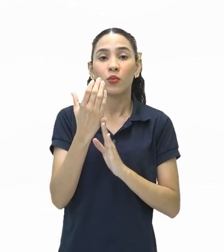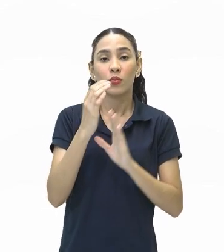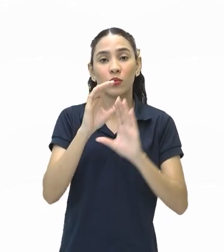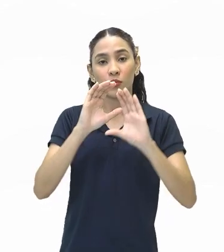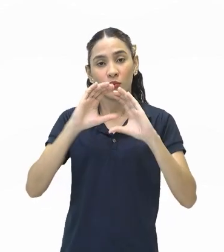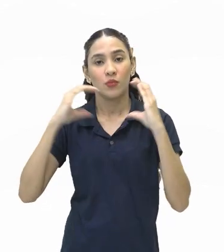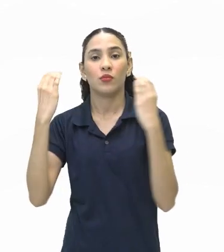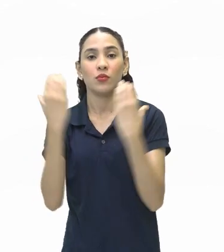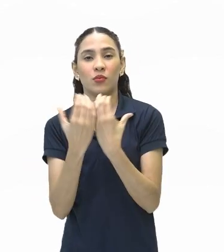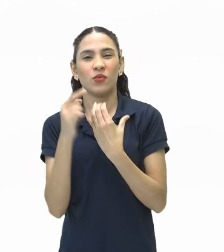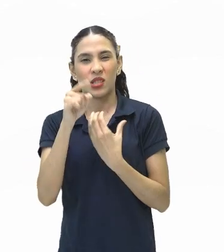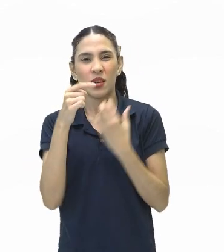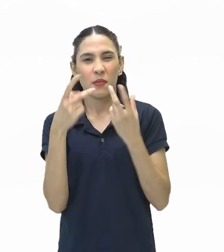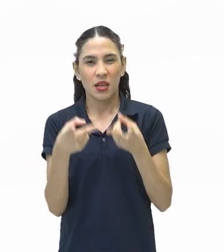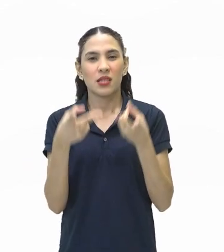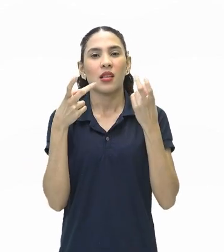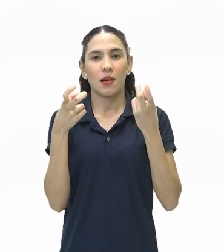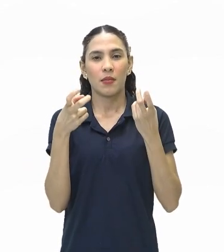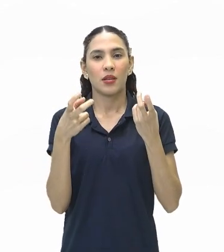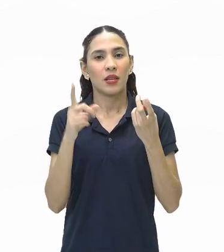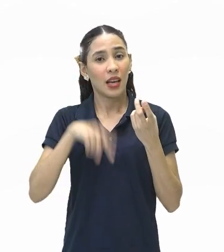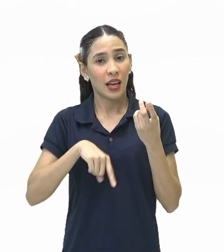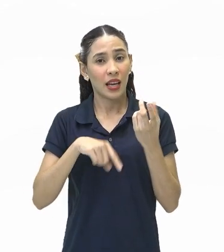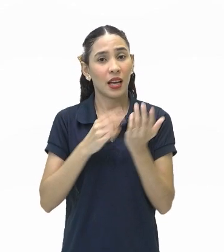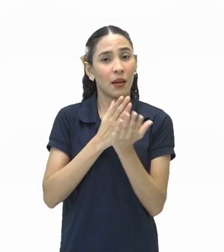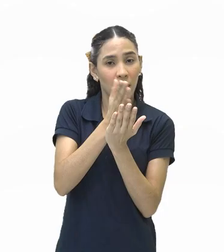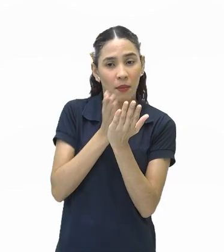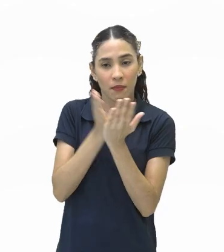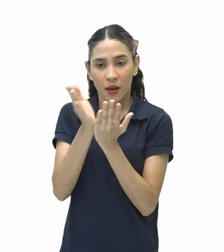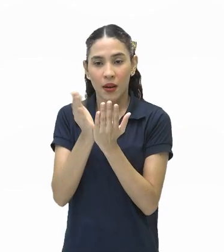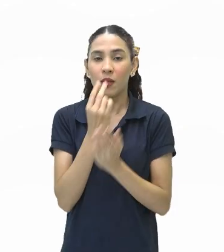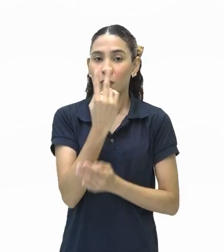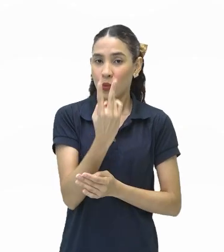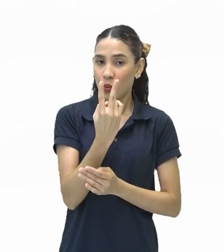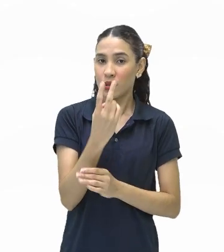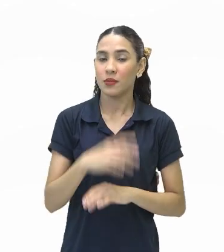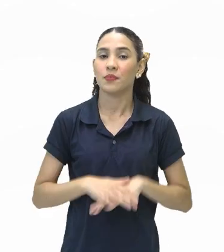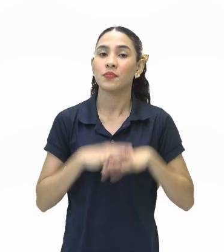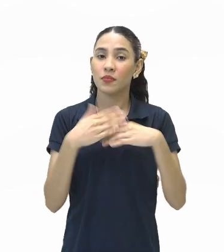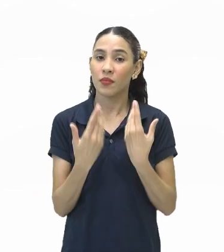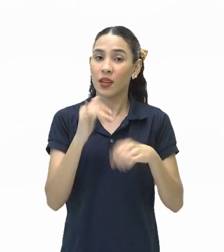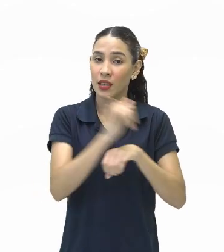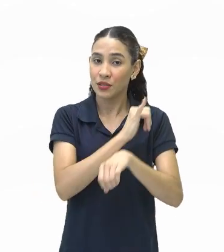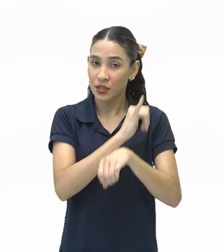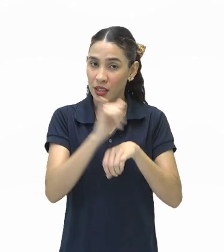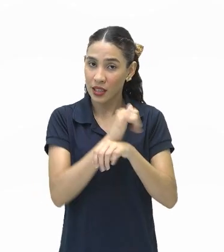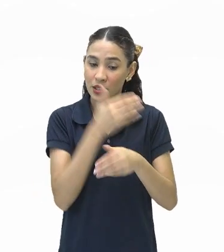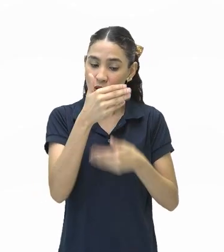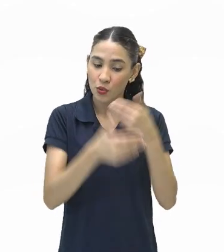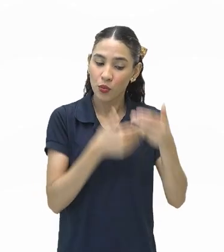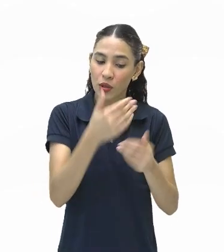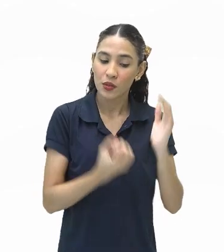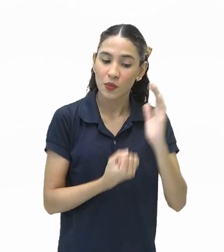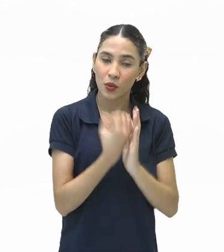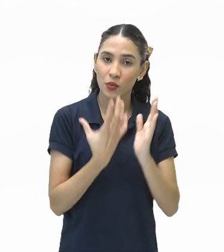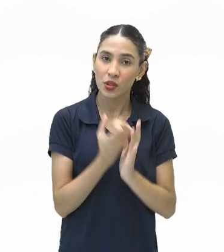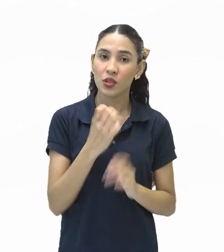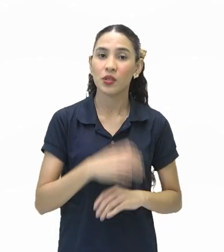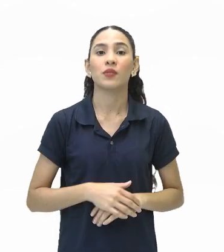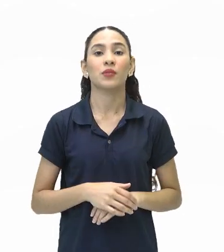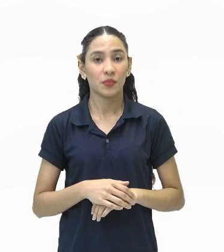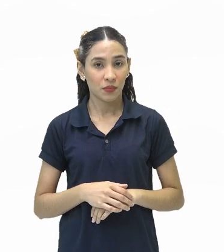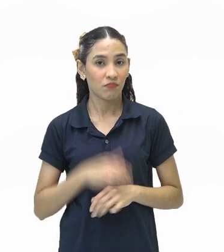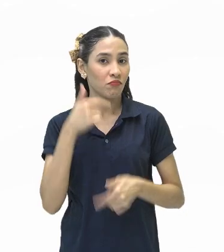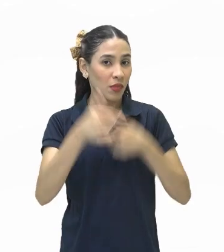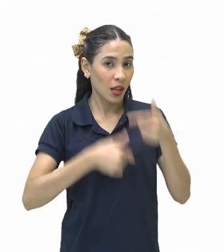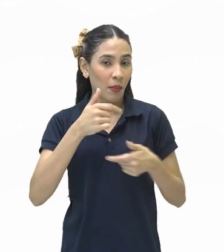aí? Estão percebendo? São dois caminhos aí, né? Como instrumento de um processo produtivo, né?